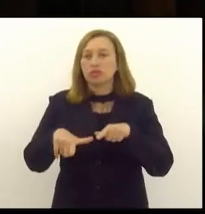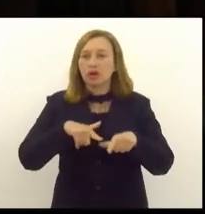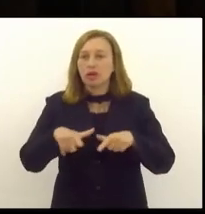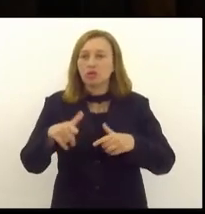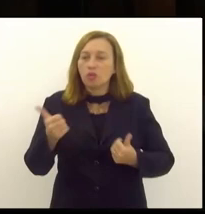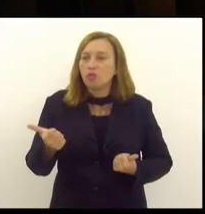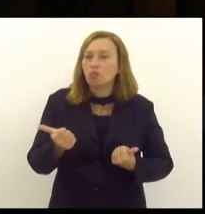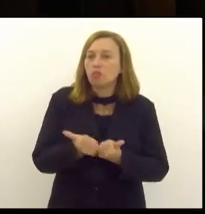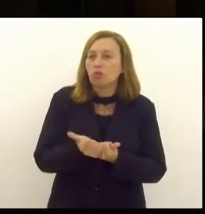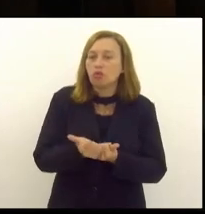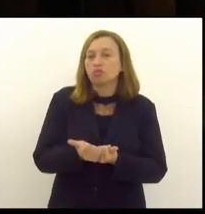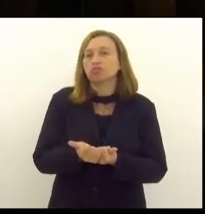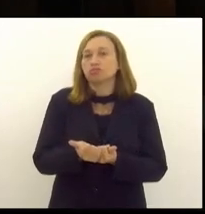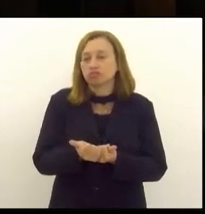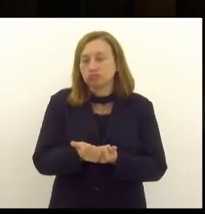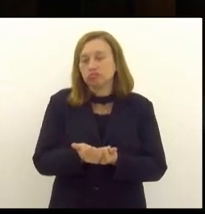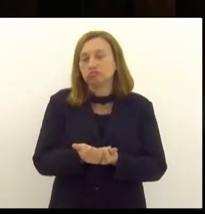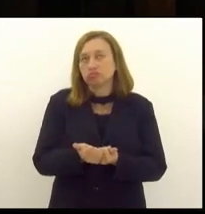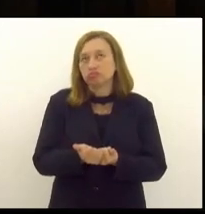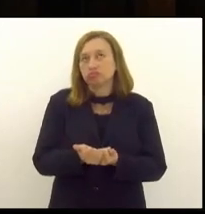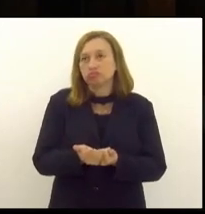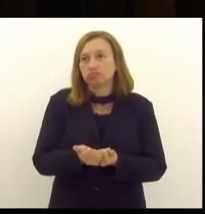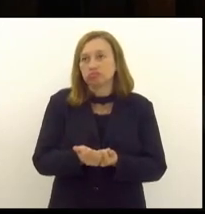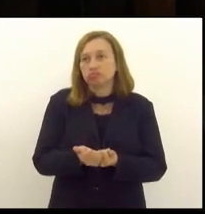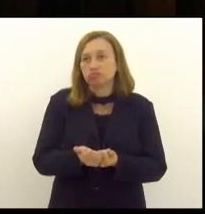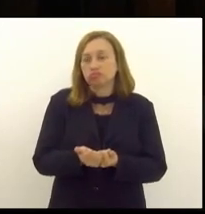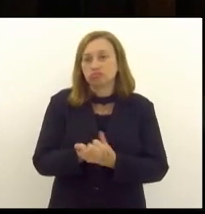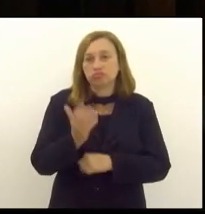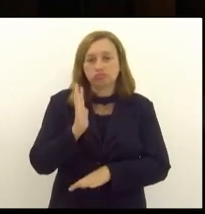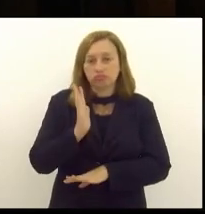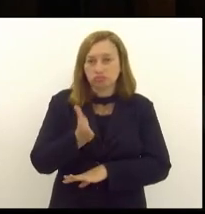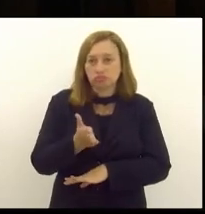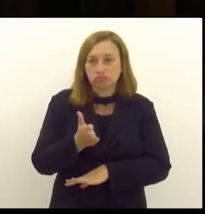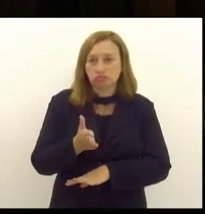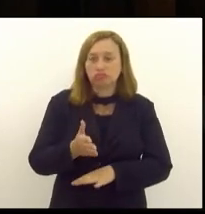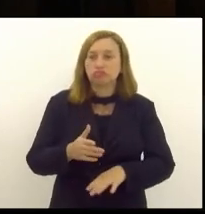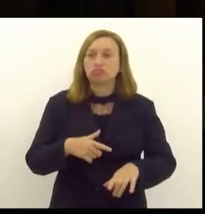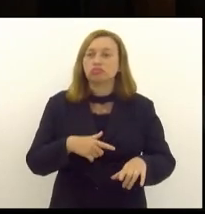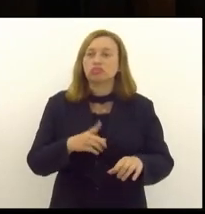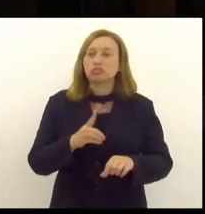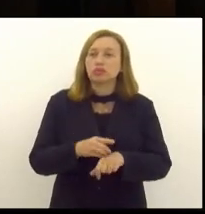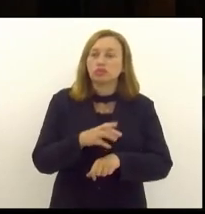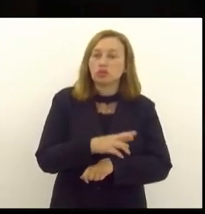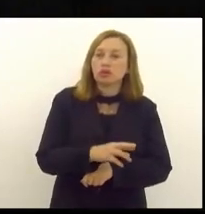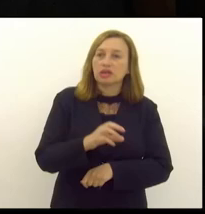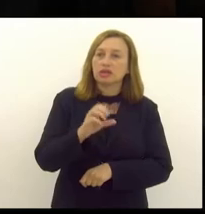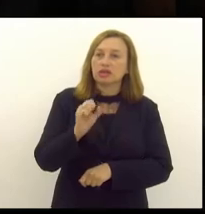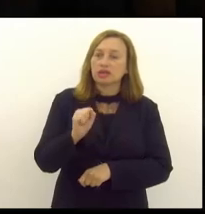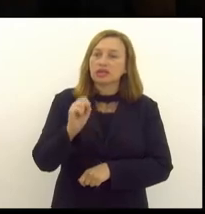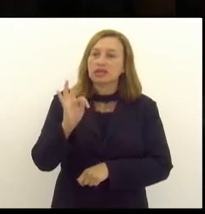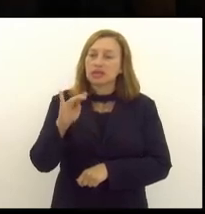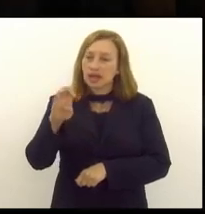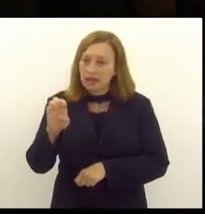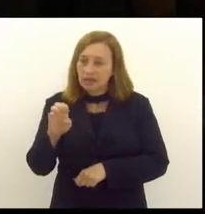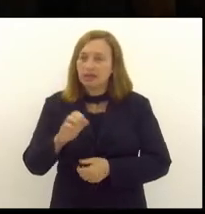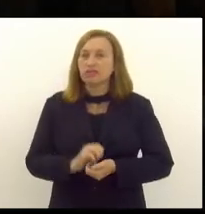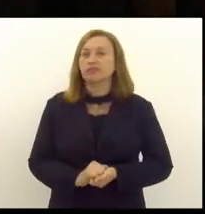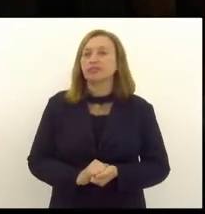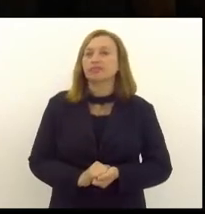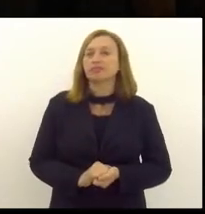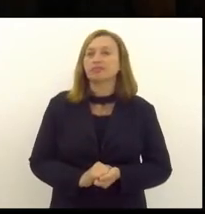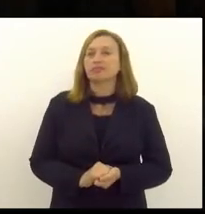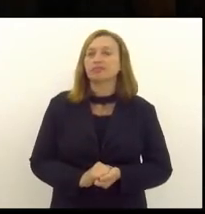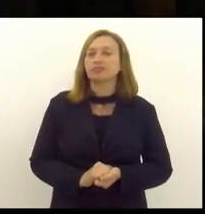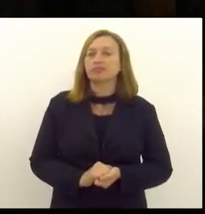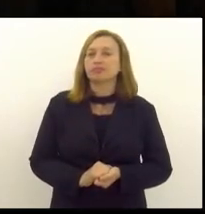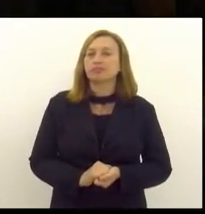auxílio, com apoio, com direta atuação da doutora Sirlene e junto da CONATPA, tal